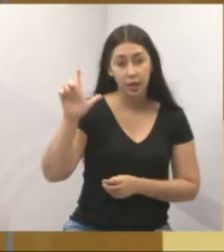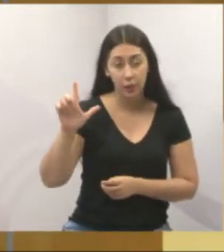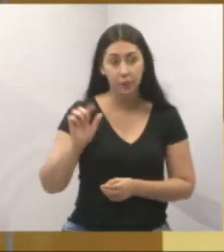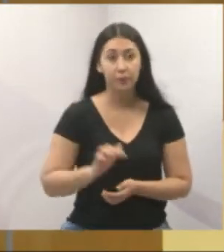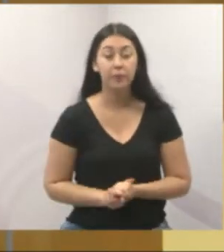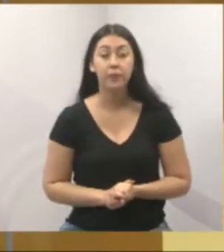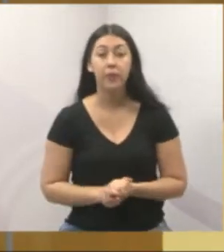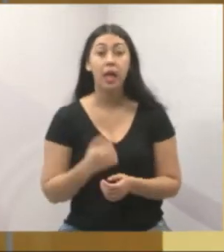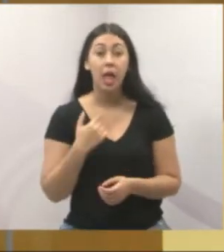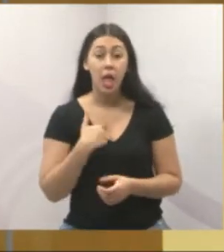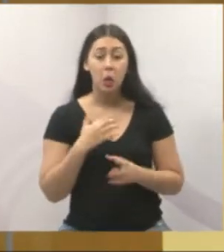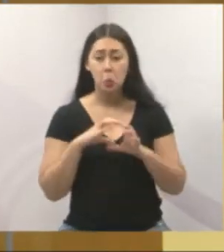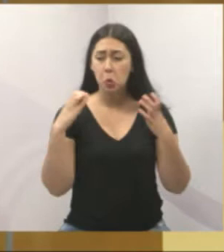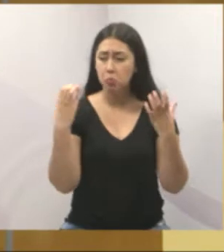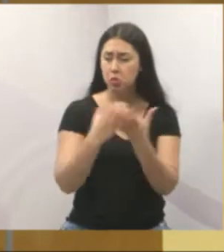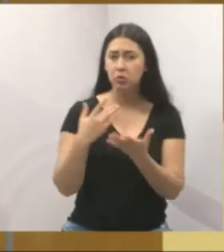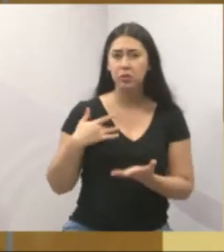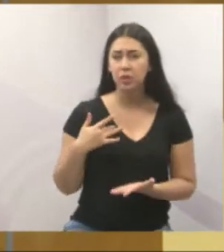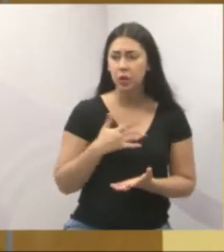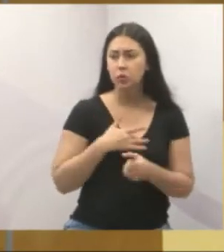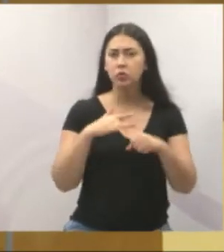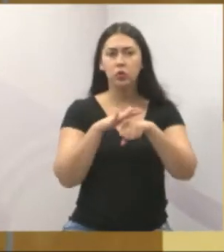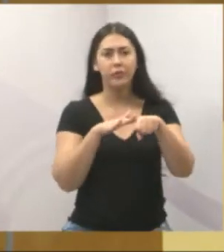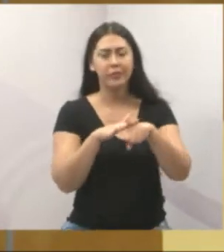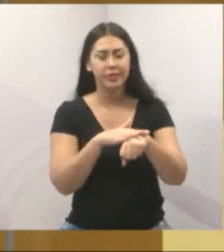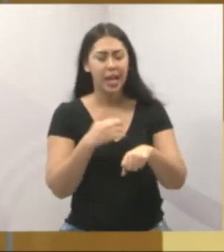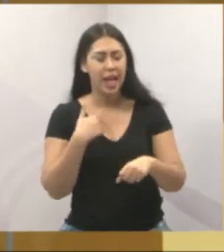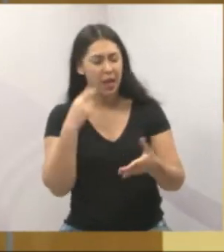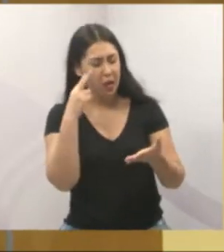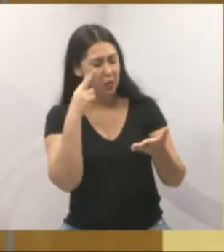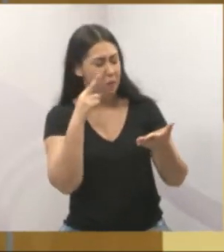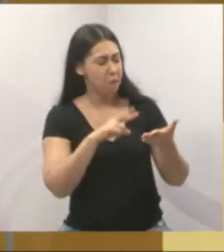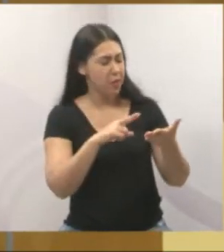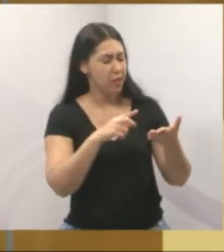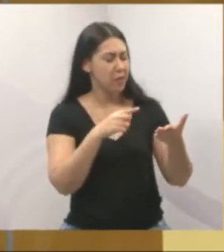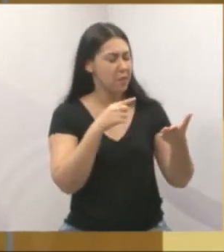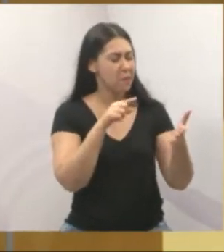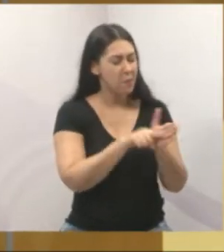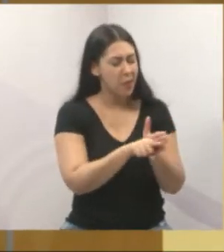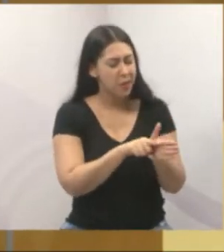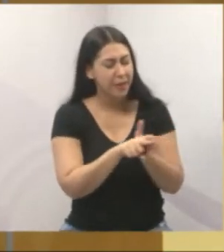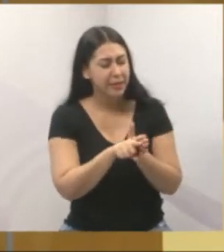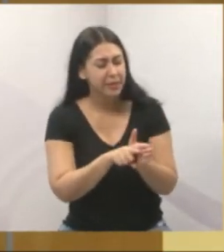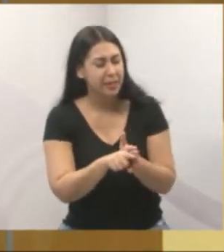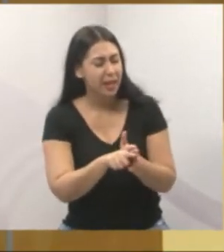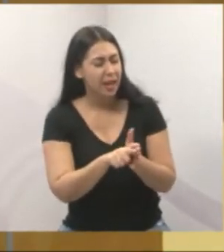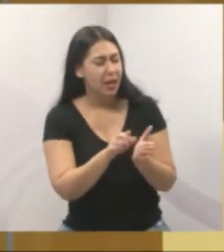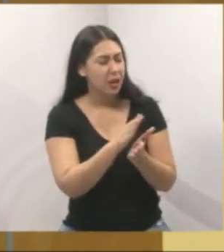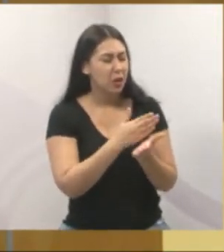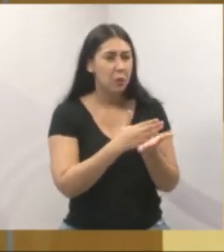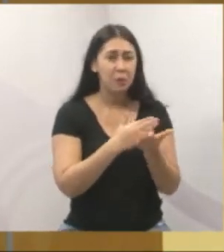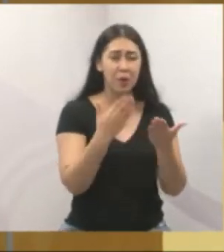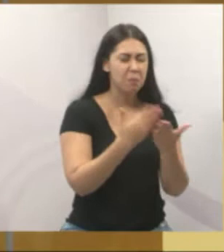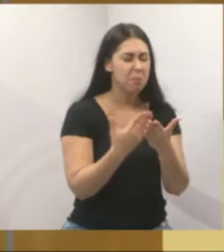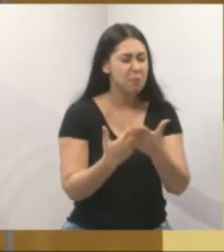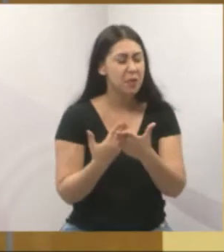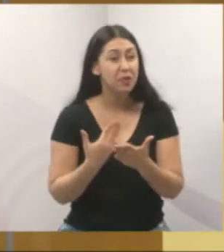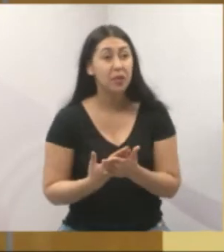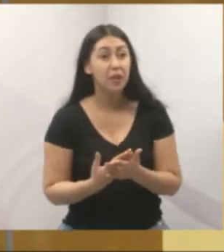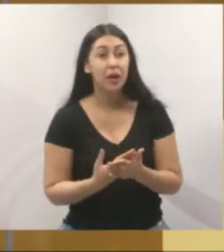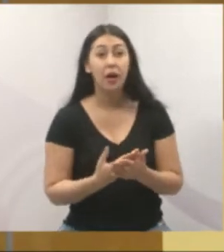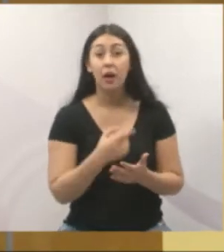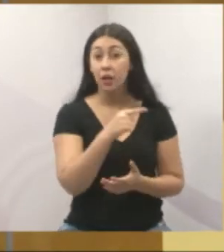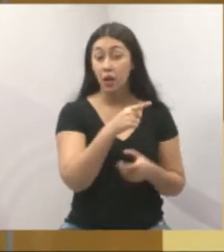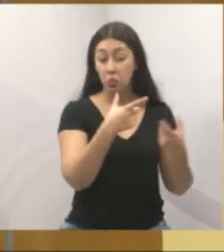Saúde, e eu, a interpretar essas informações, eu fui analisar a vida pregressa da Distal, que é a clínica